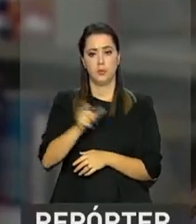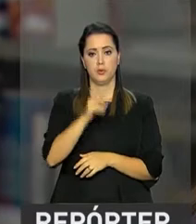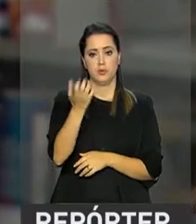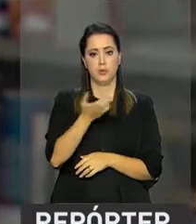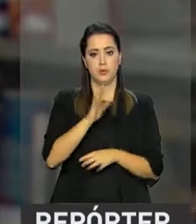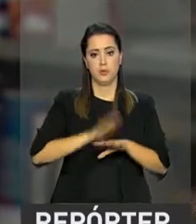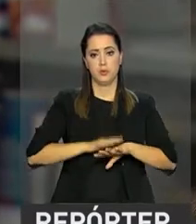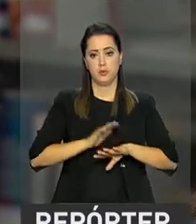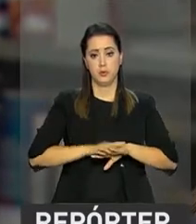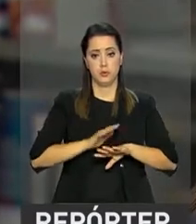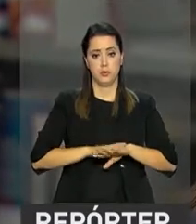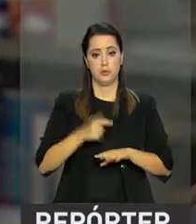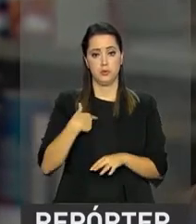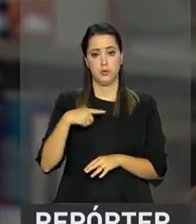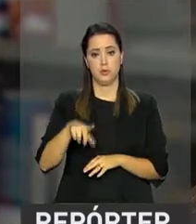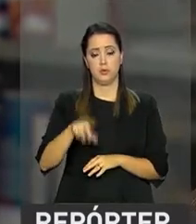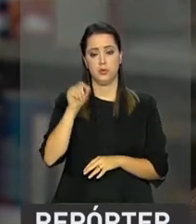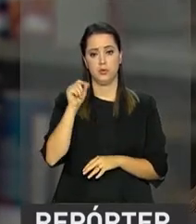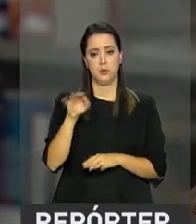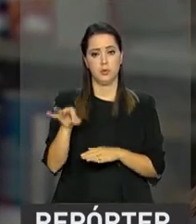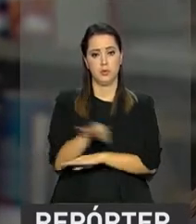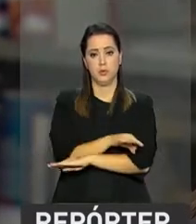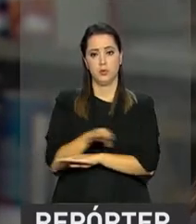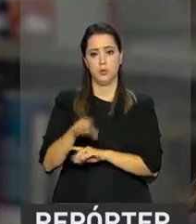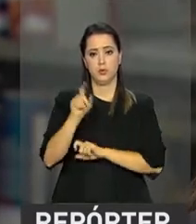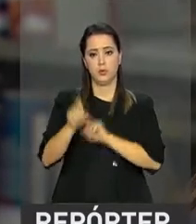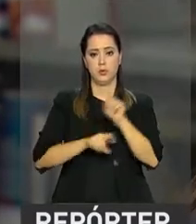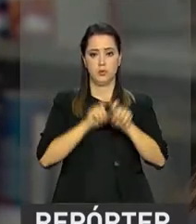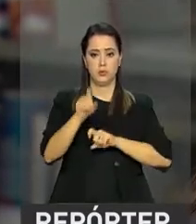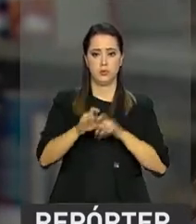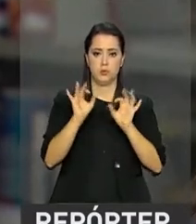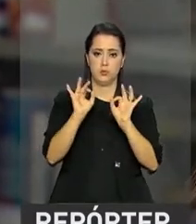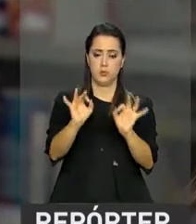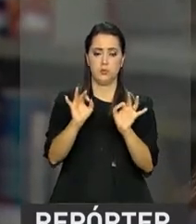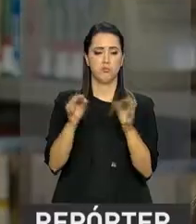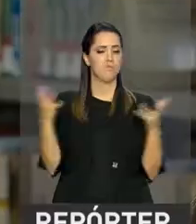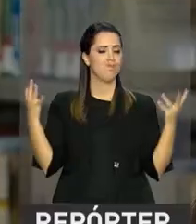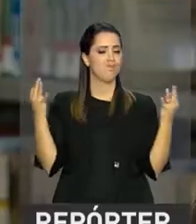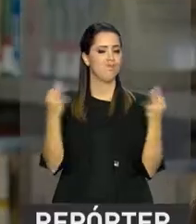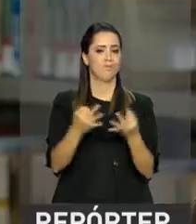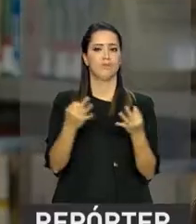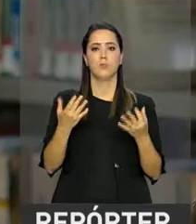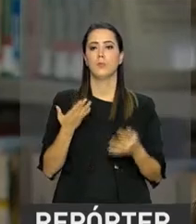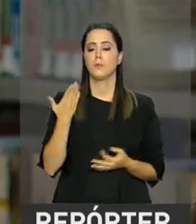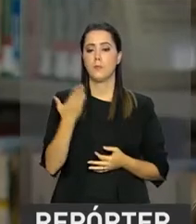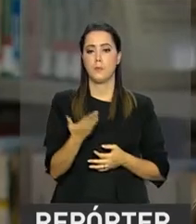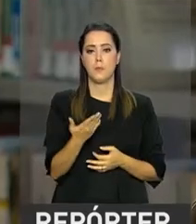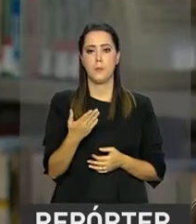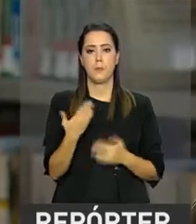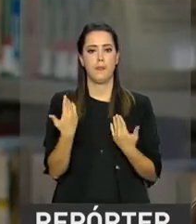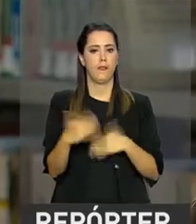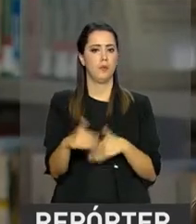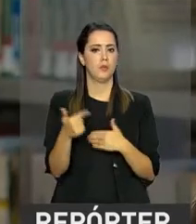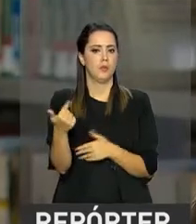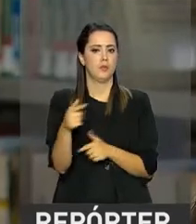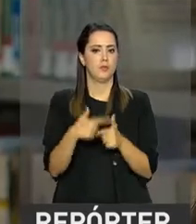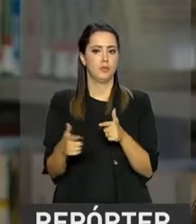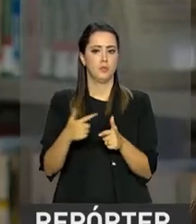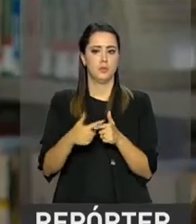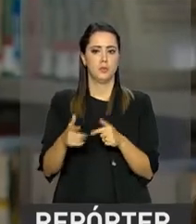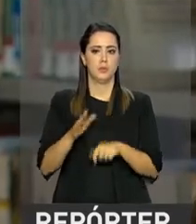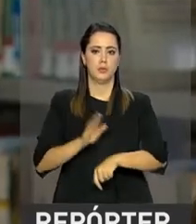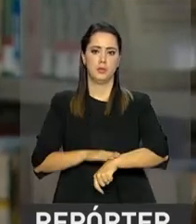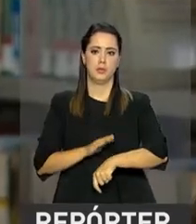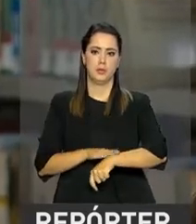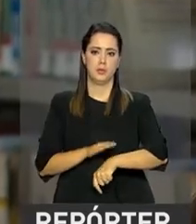eu vou escolher o diário da computação é com certeza o maravilhoso fazer a prova não não é um problema o problema é